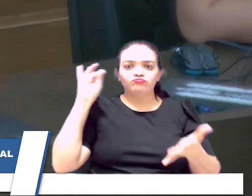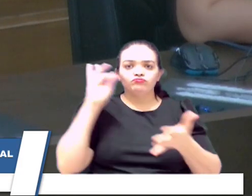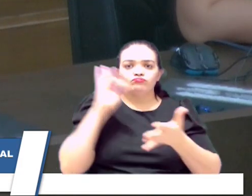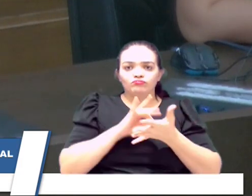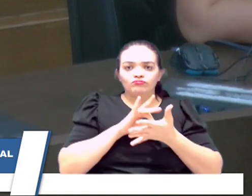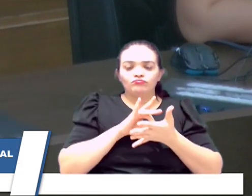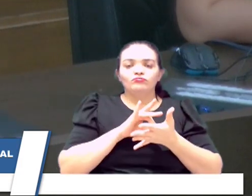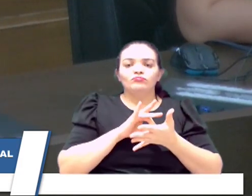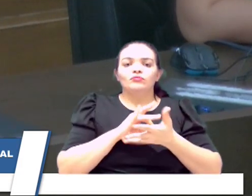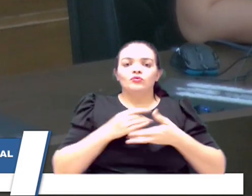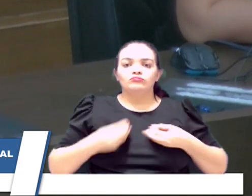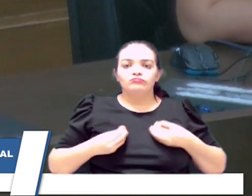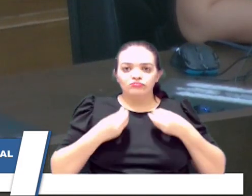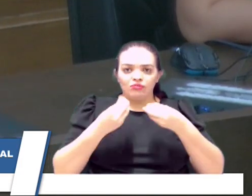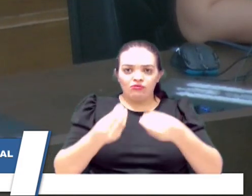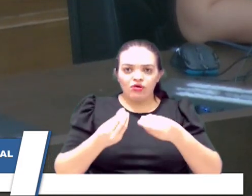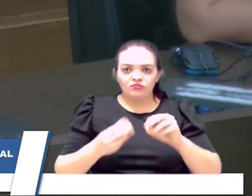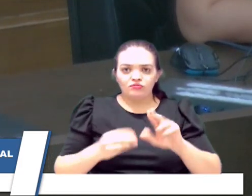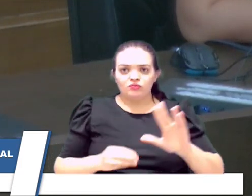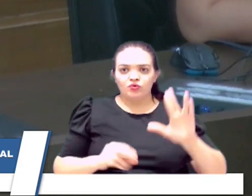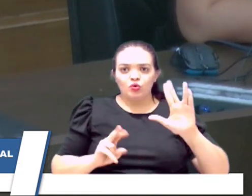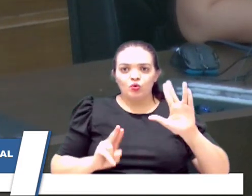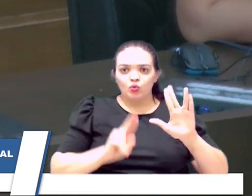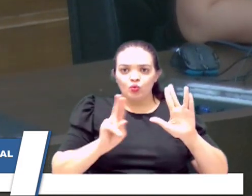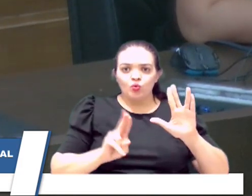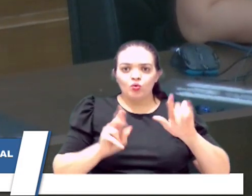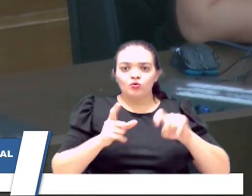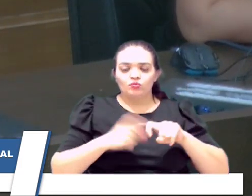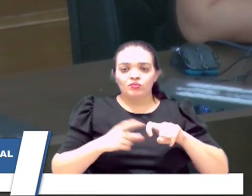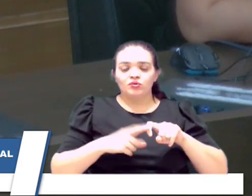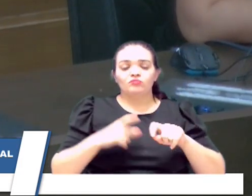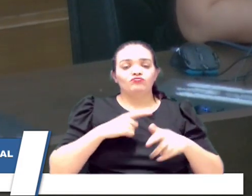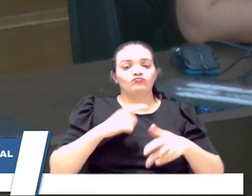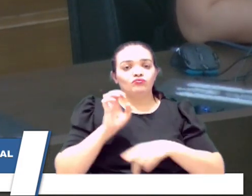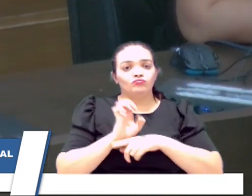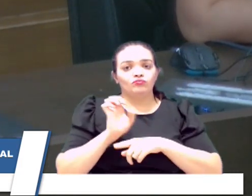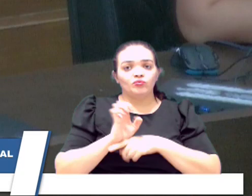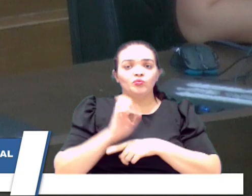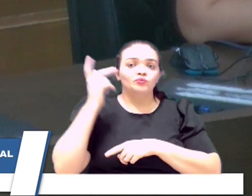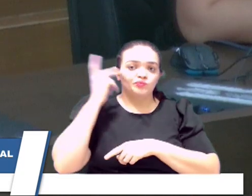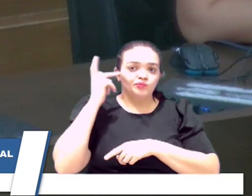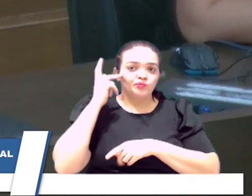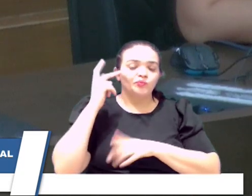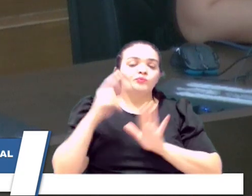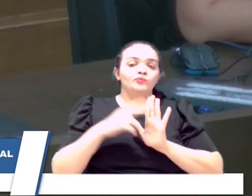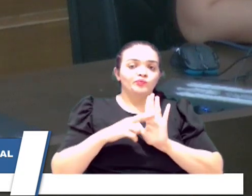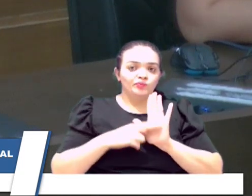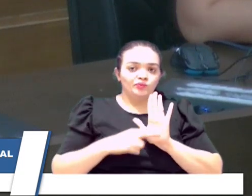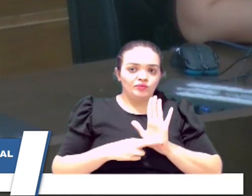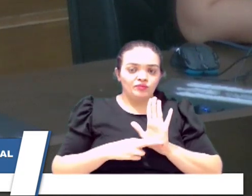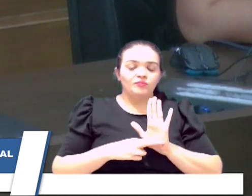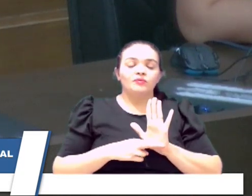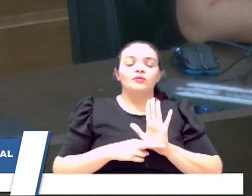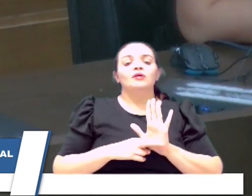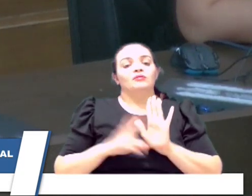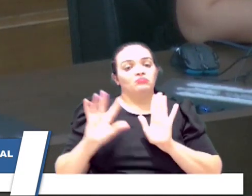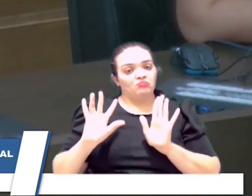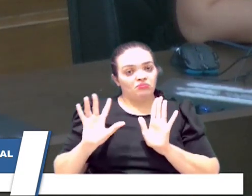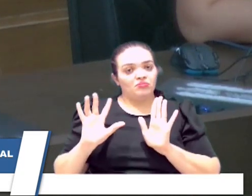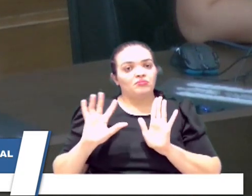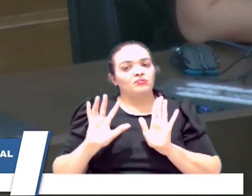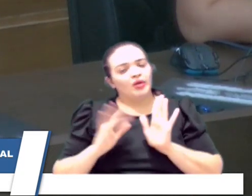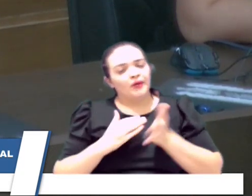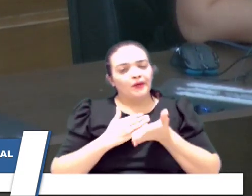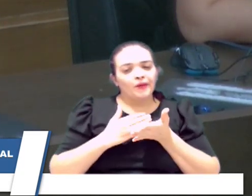o fornecimento e a utilização da cannabis. A gente já tem no Estado de São Paulo uma regulamentação, uma previsão ainda que tímida, né, da